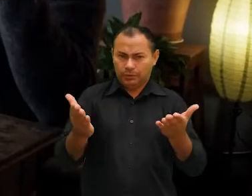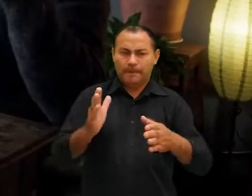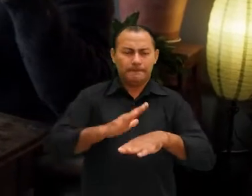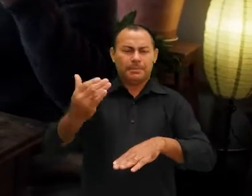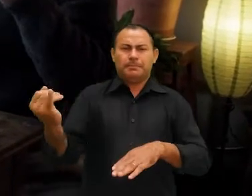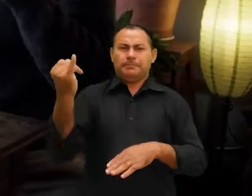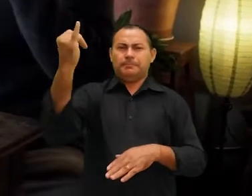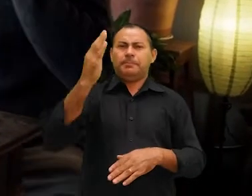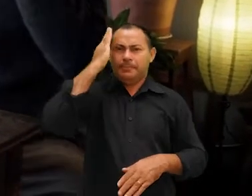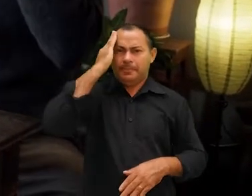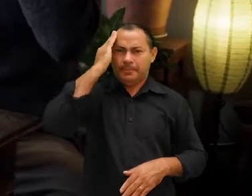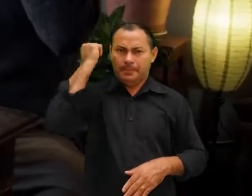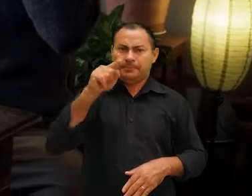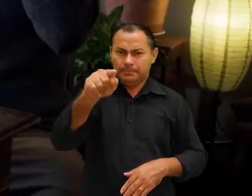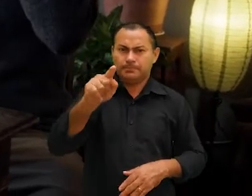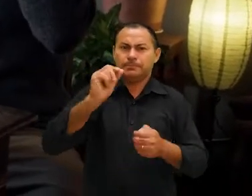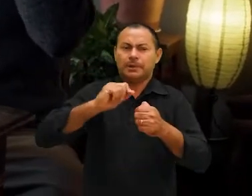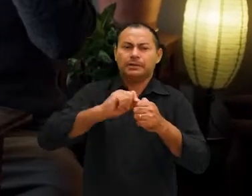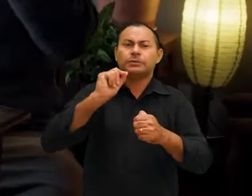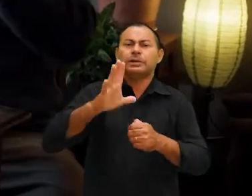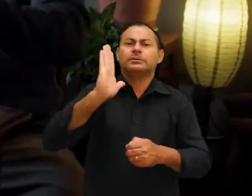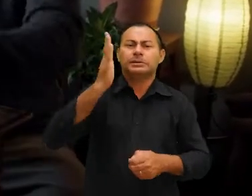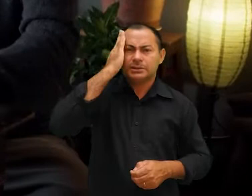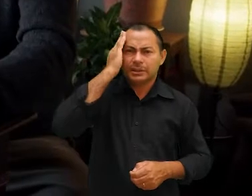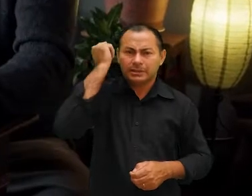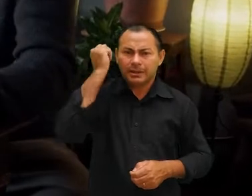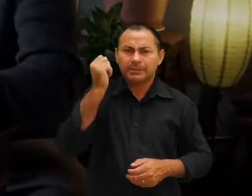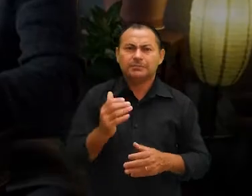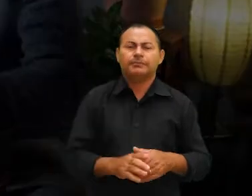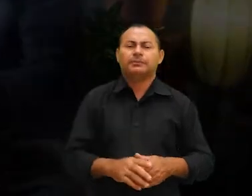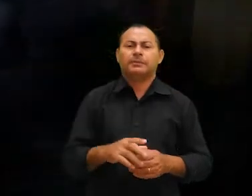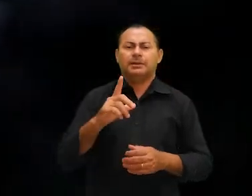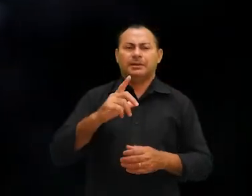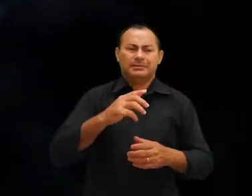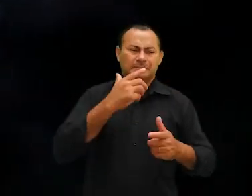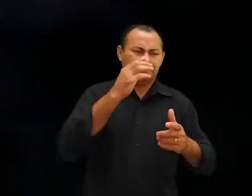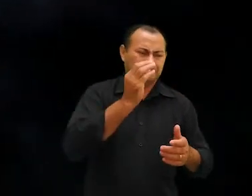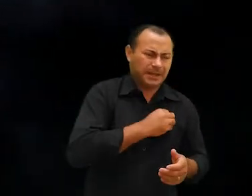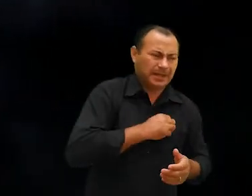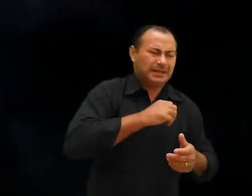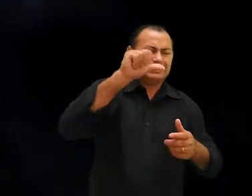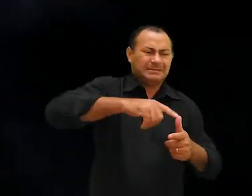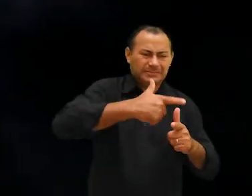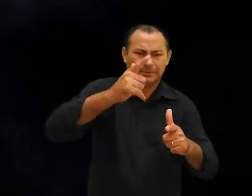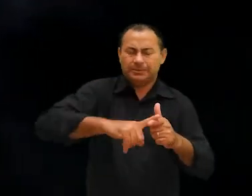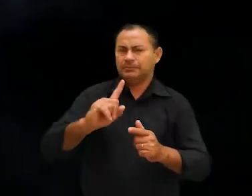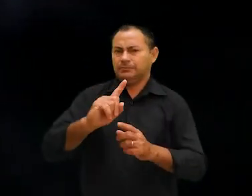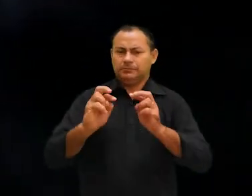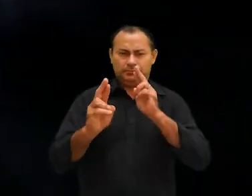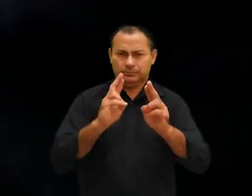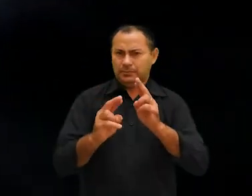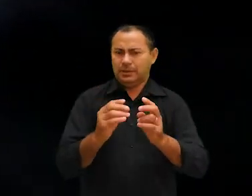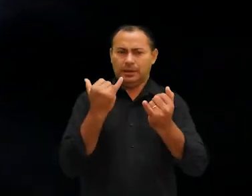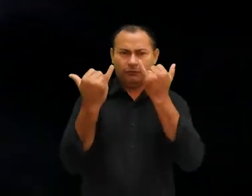dos dias de hoje o mais importante é saber o que você faz com aquilo que já sabe a questão de trevas e luz necessariamente